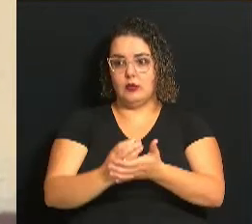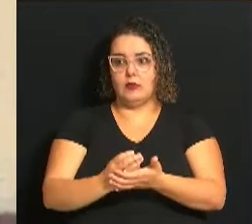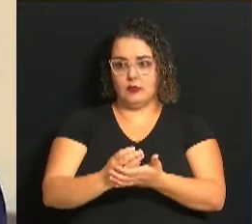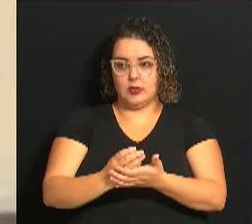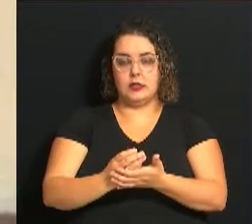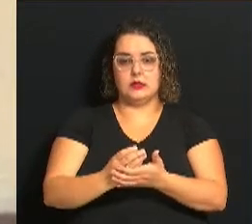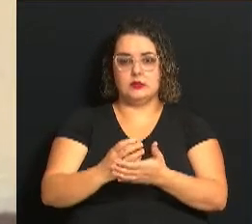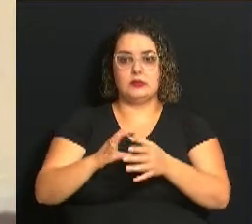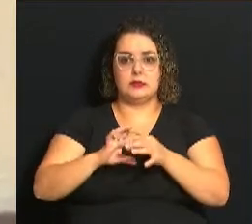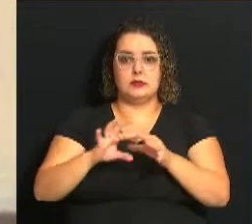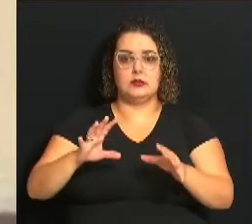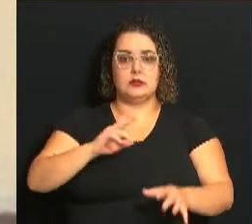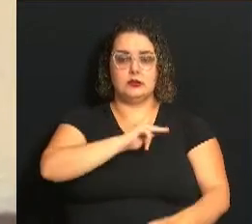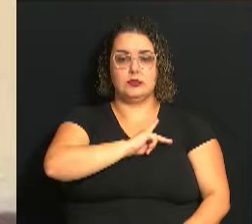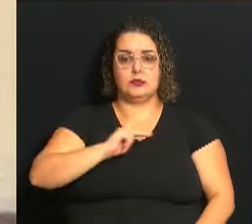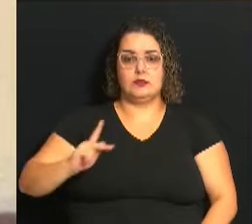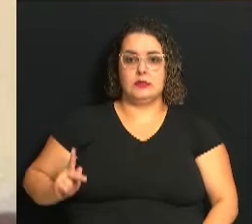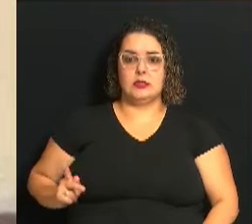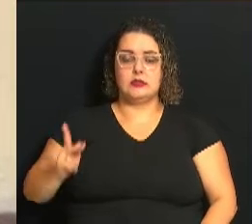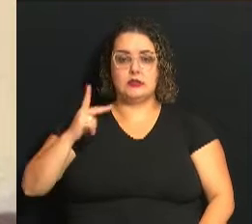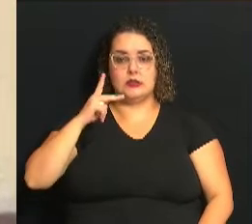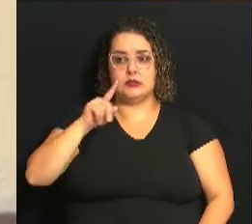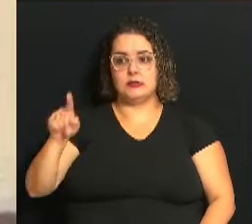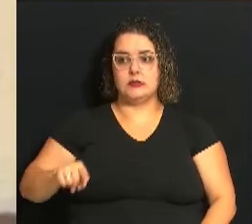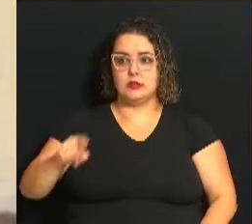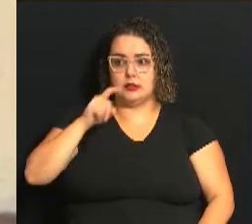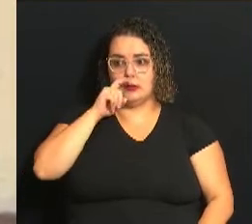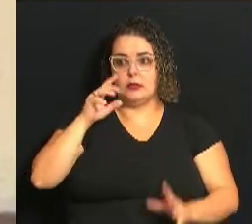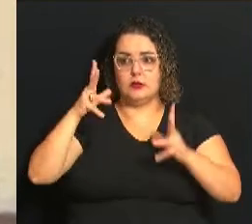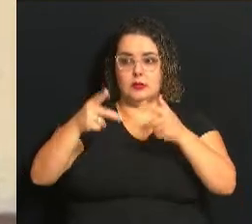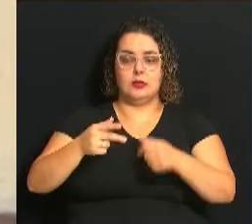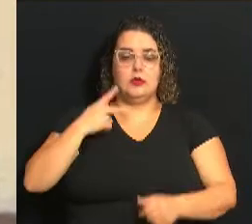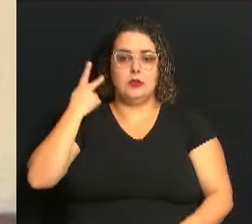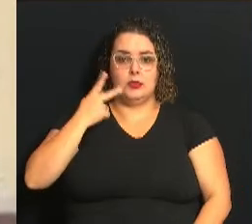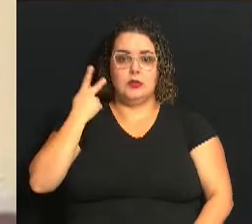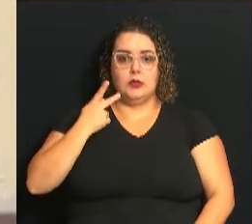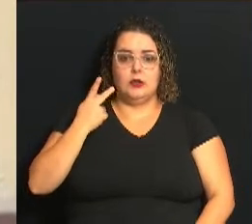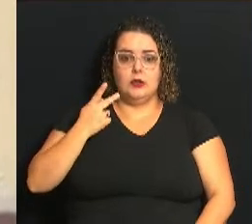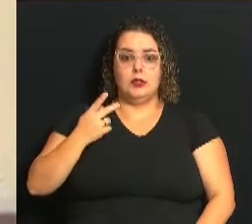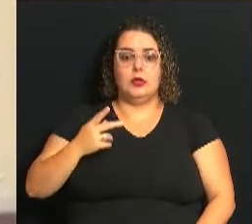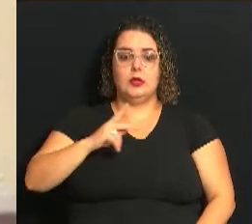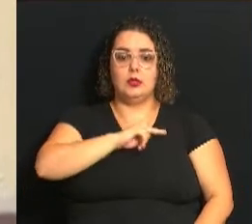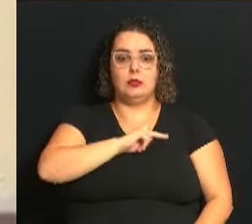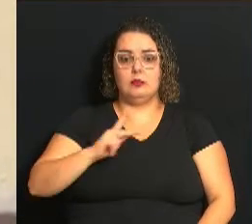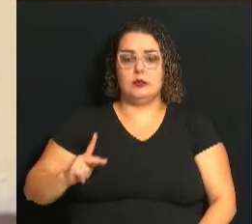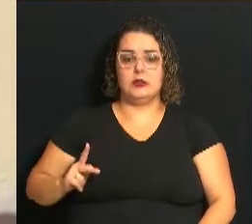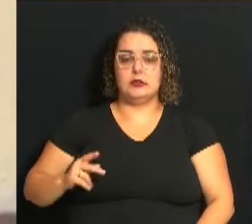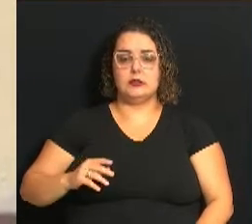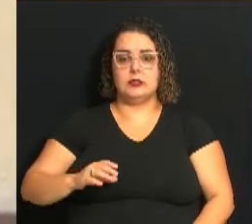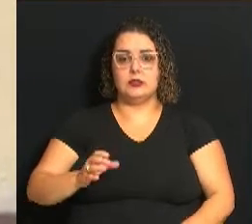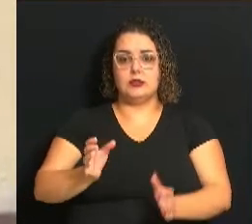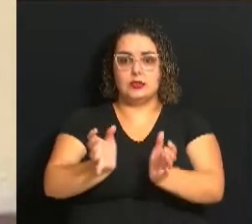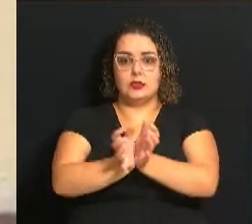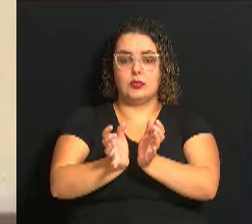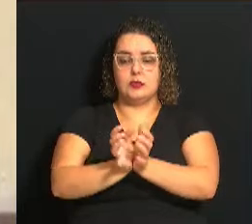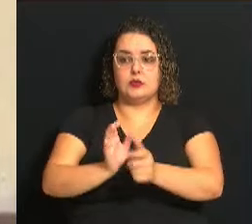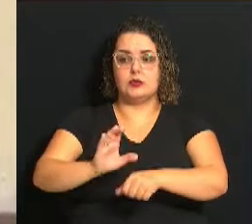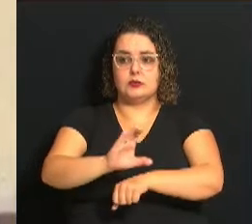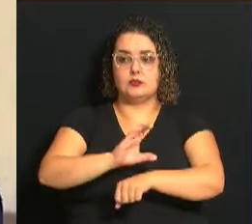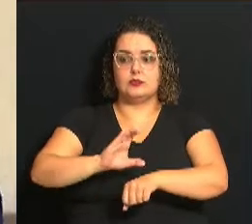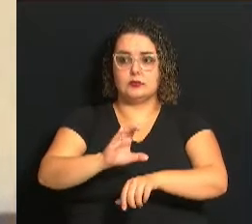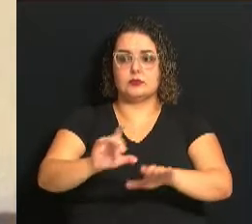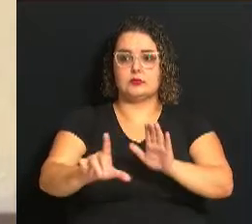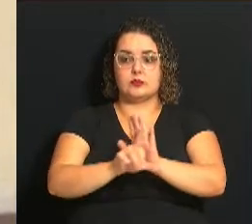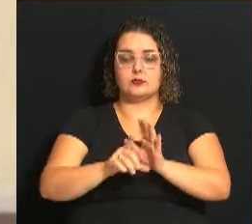todos os vereadores e agradeço também o presidente da Comissão de Legalidade, o vereador Carmo, por me conceder